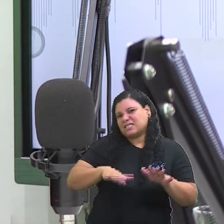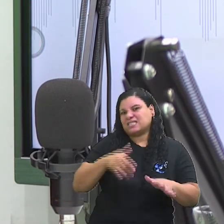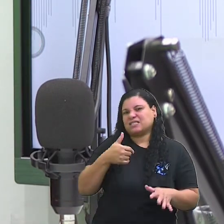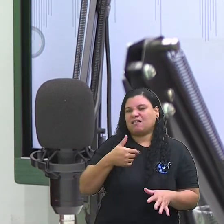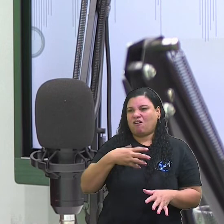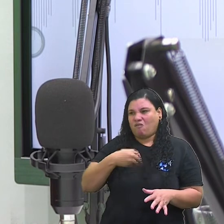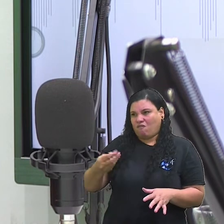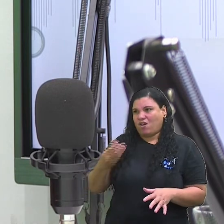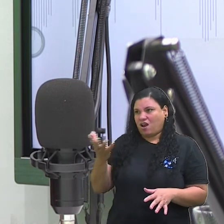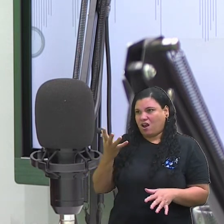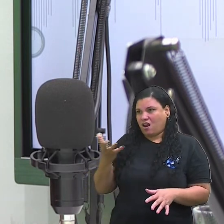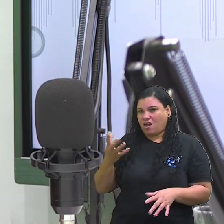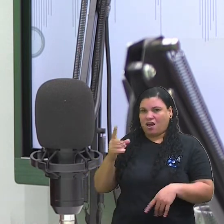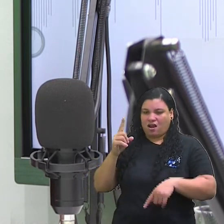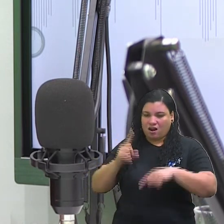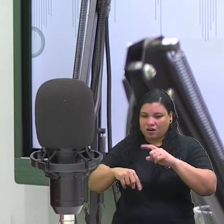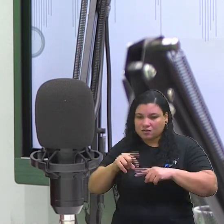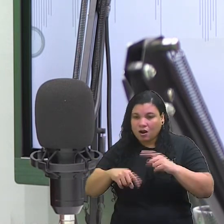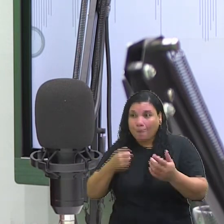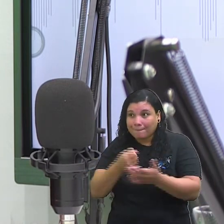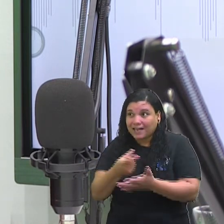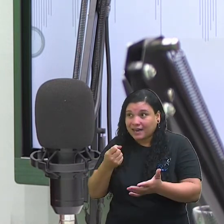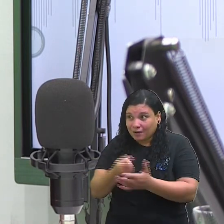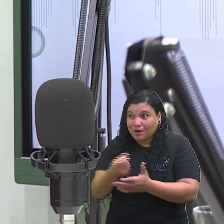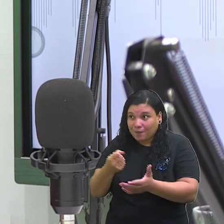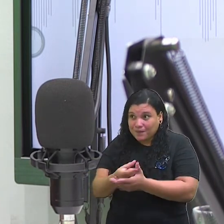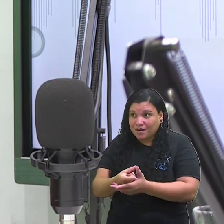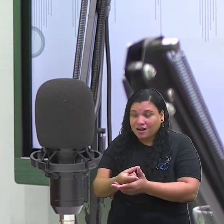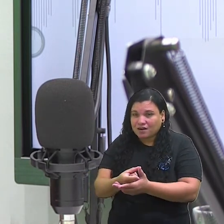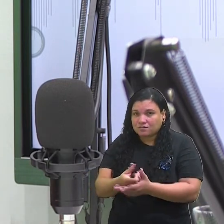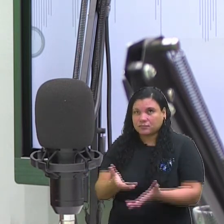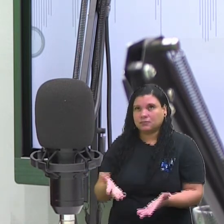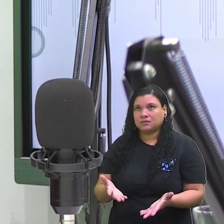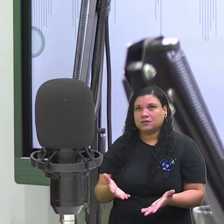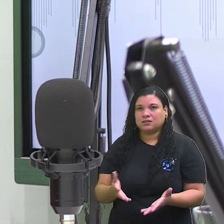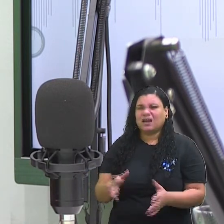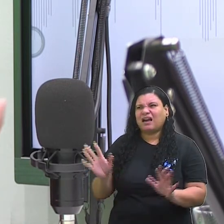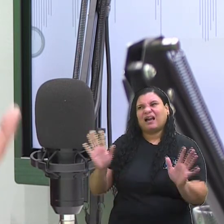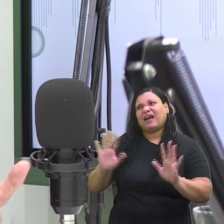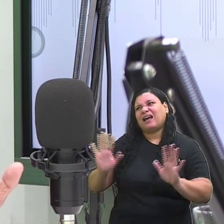estou passando valores negativos. Não é dessa maneira. Não é tudo que se